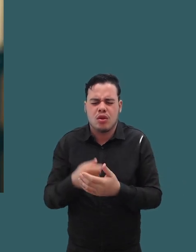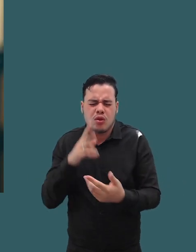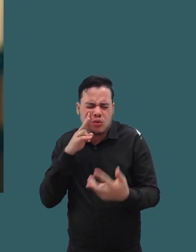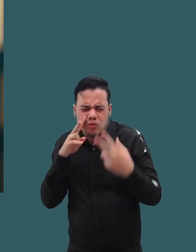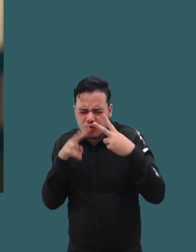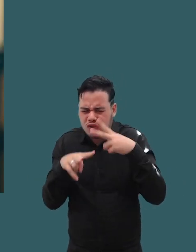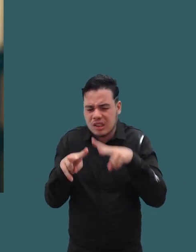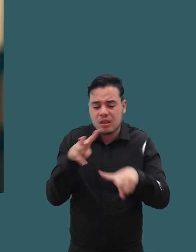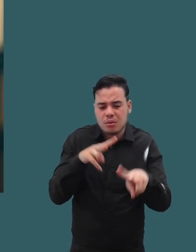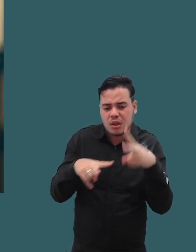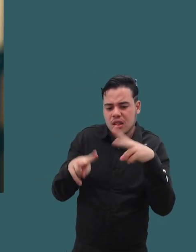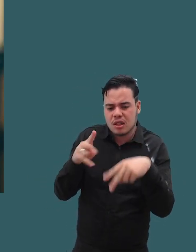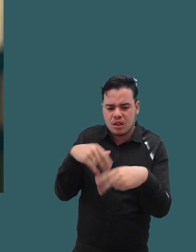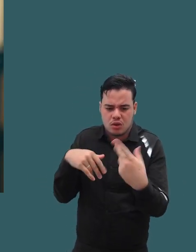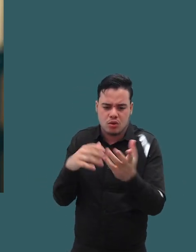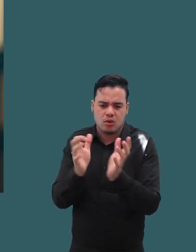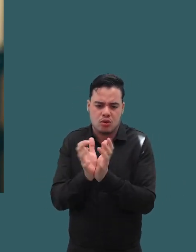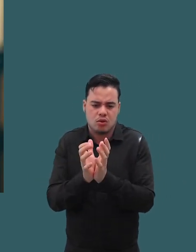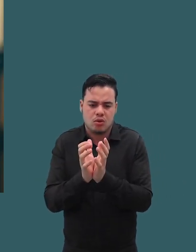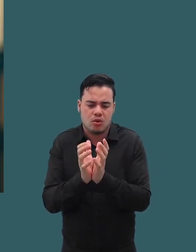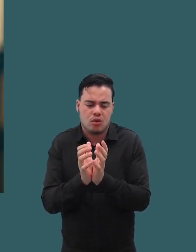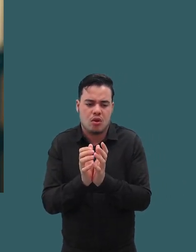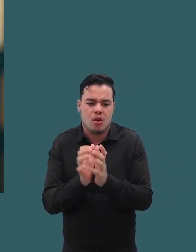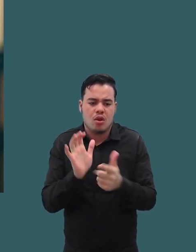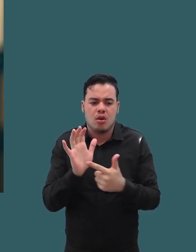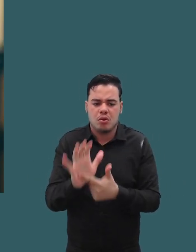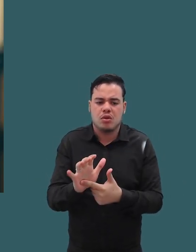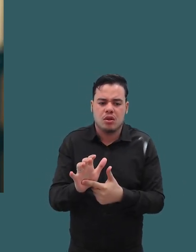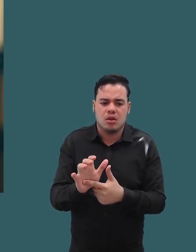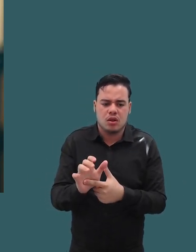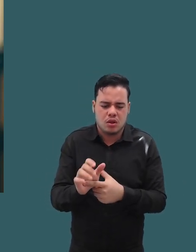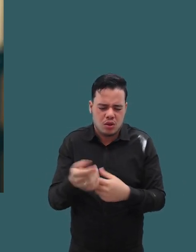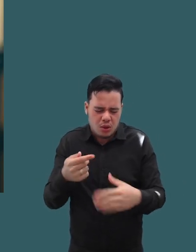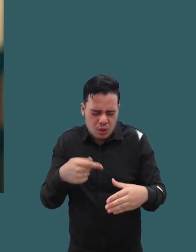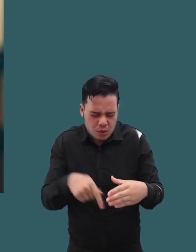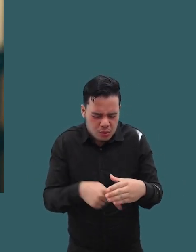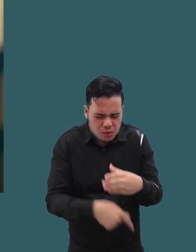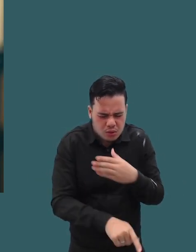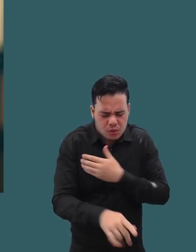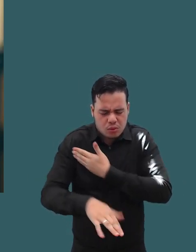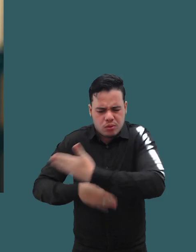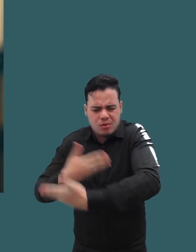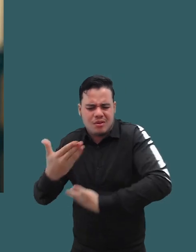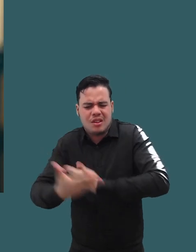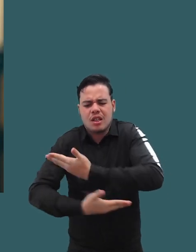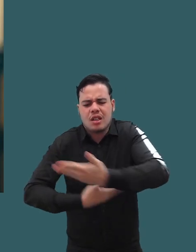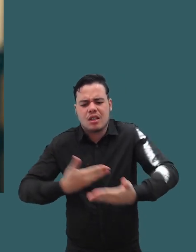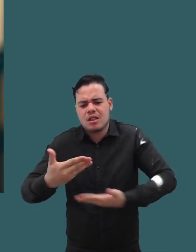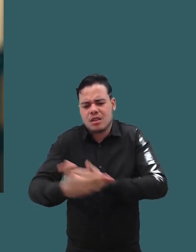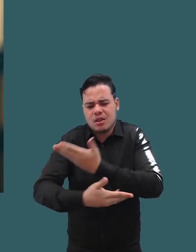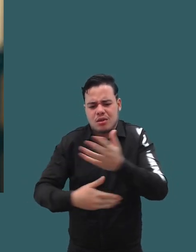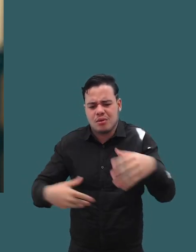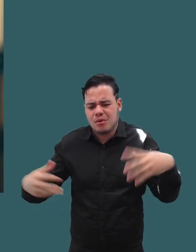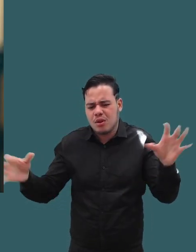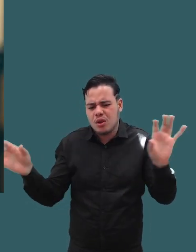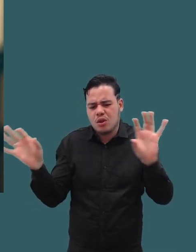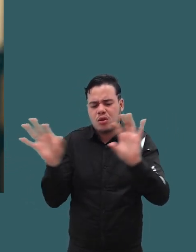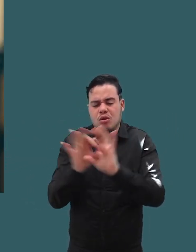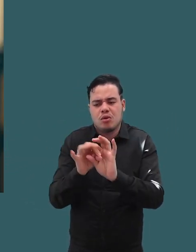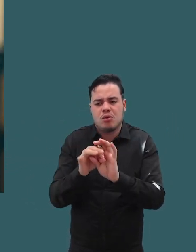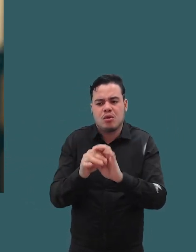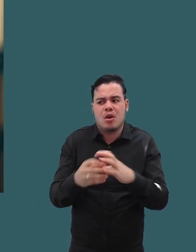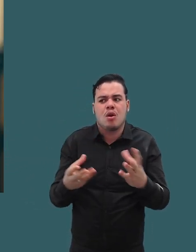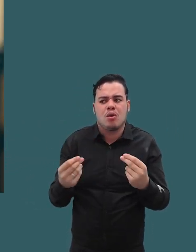visibilidade aos seus grupos e de estabelecer, aprofundar as conexões, as relações entre eles. Porque eles muitas vezes estão